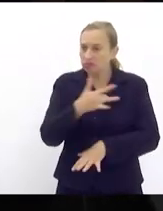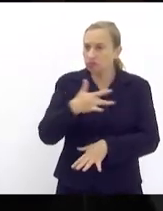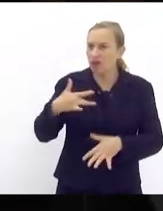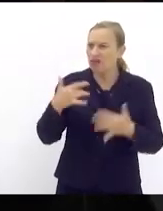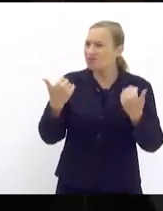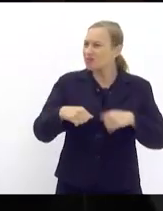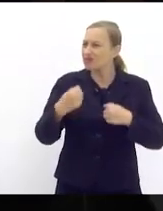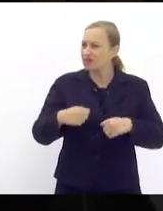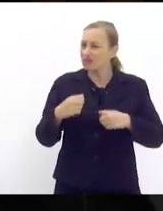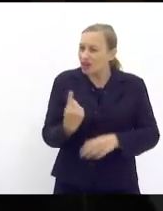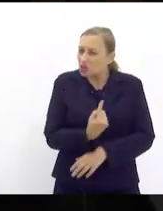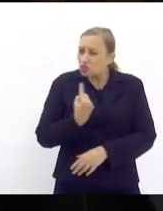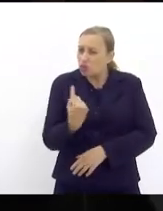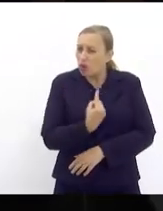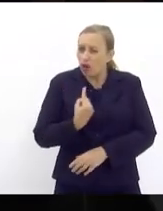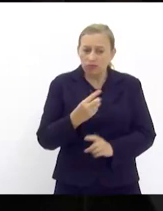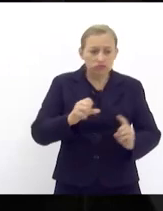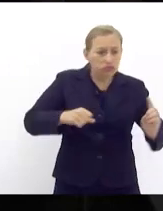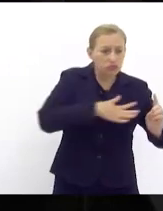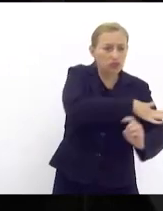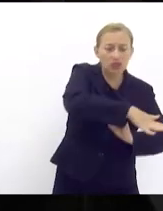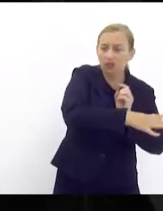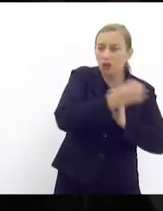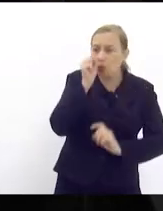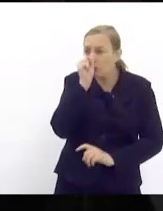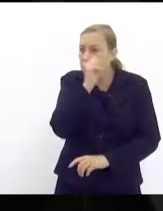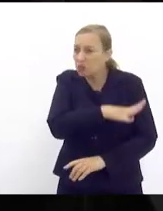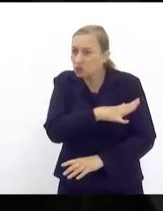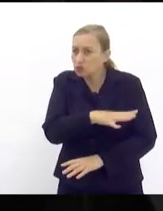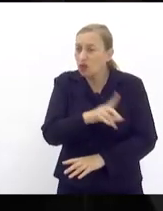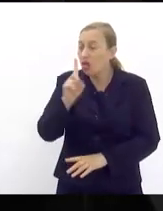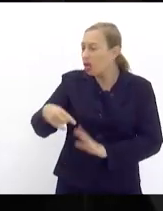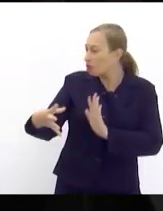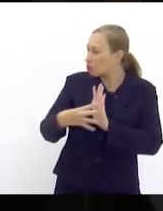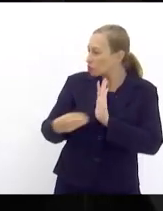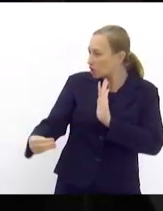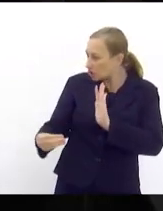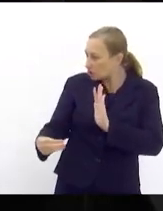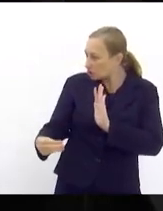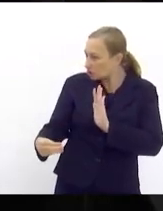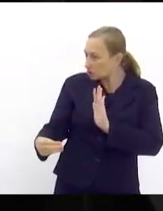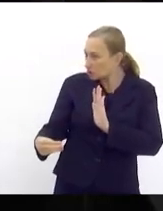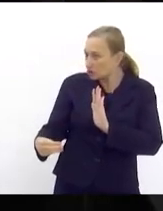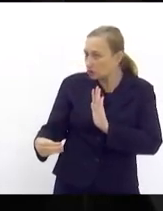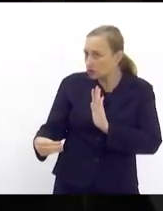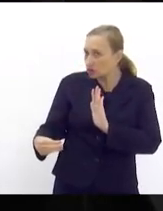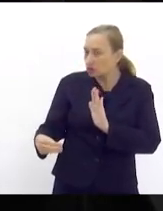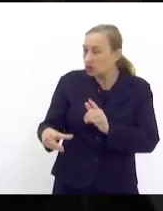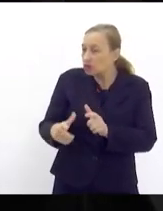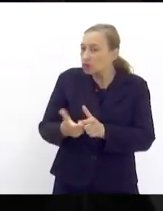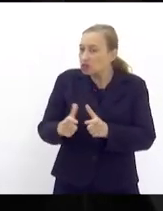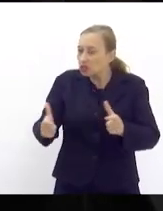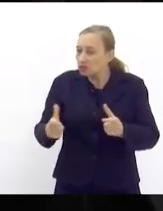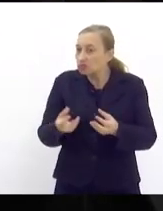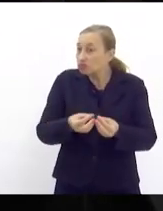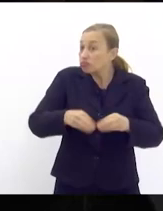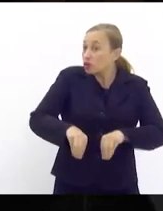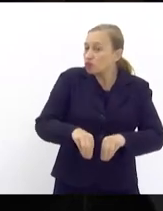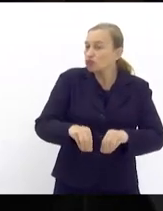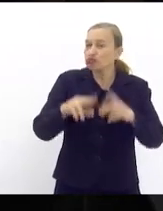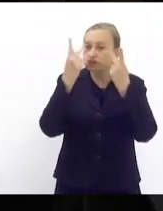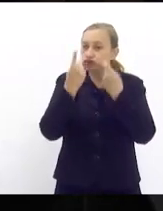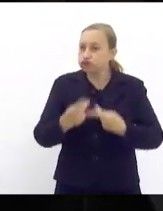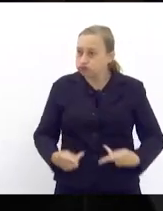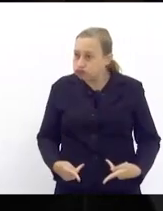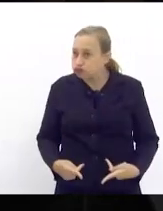azilados da sociedade são absurdo esse é um modelo que levou a grande tragédias humanitárias